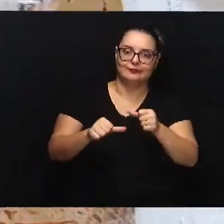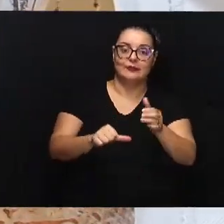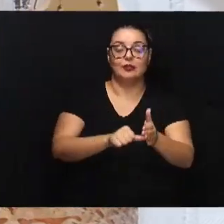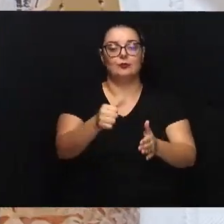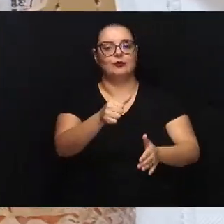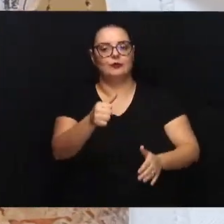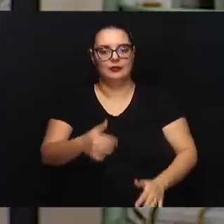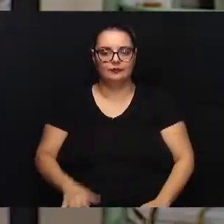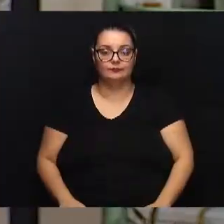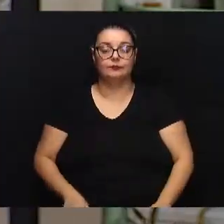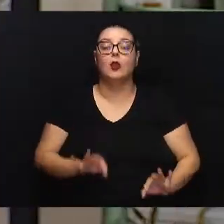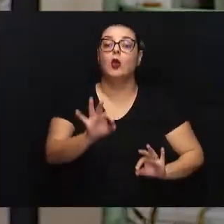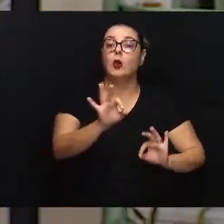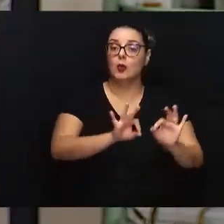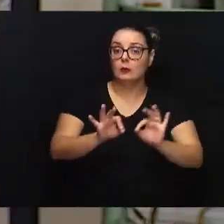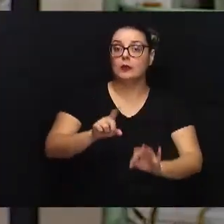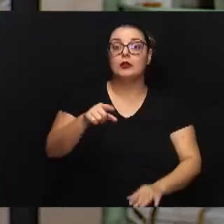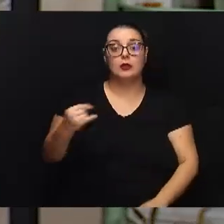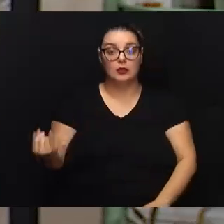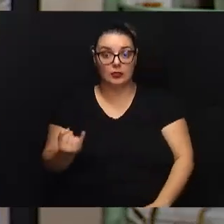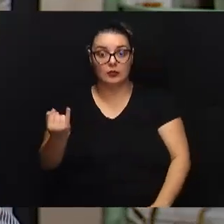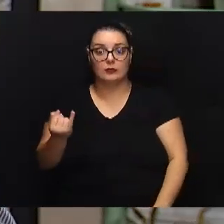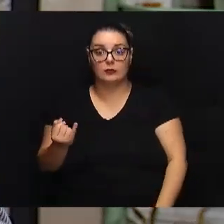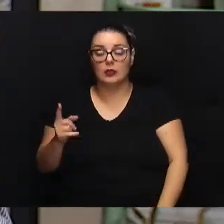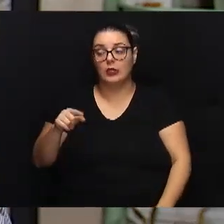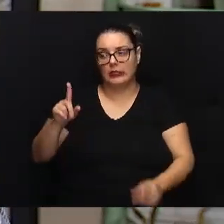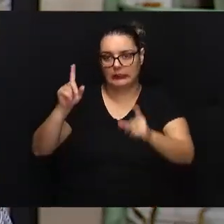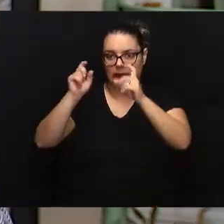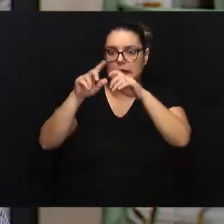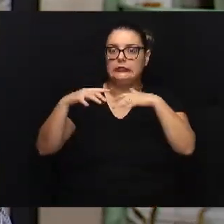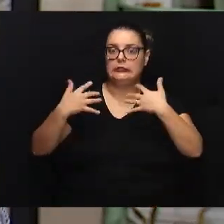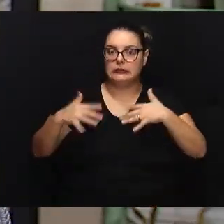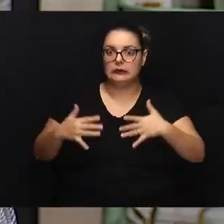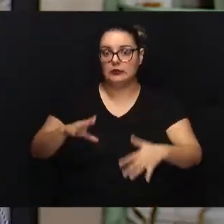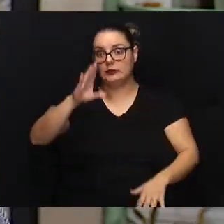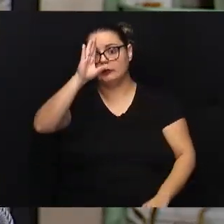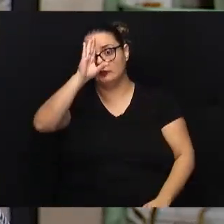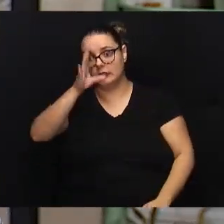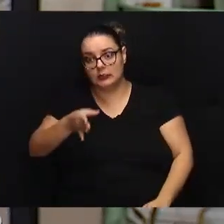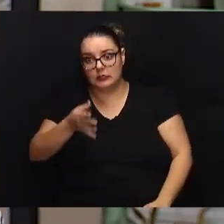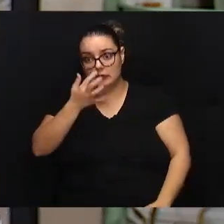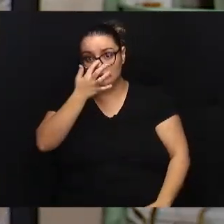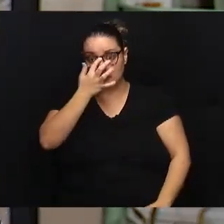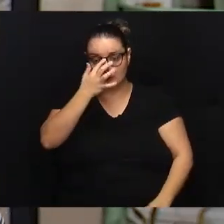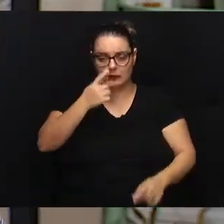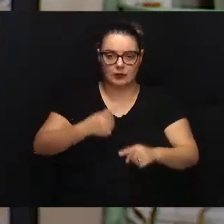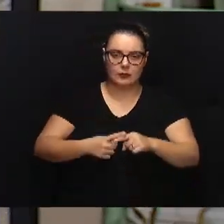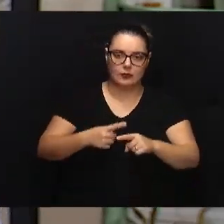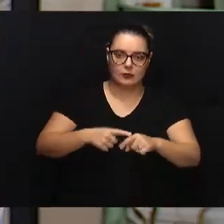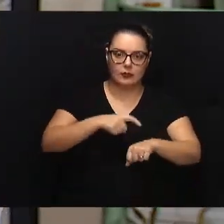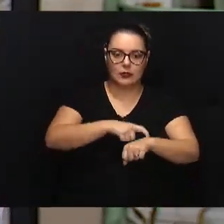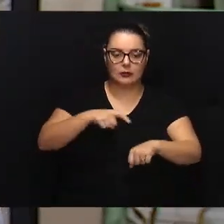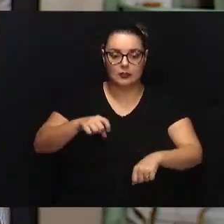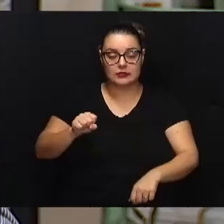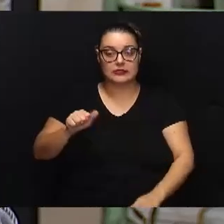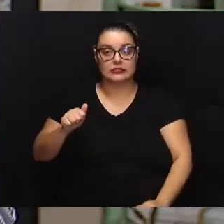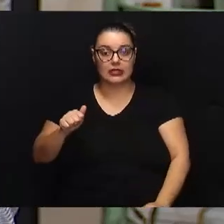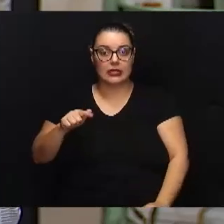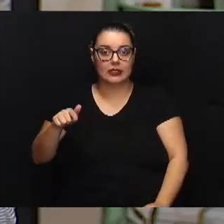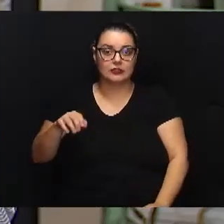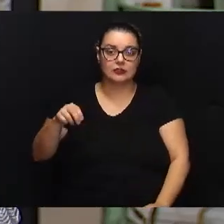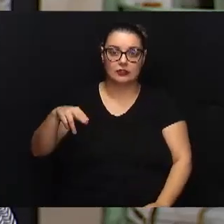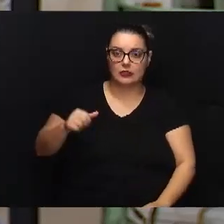é essencial. É muito desafiador, principalmente porque ela tem períodos sazonais. Então, Natal, Dia